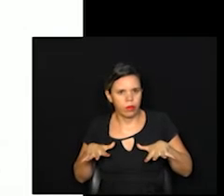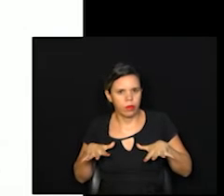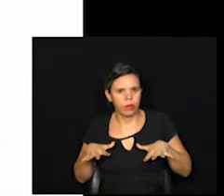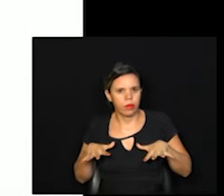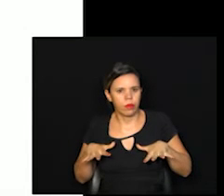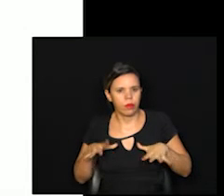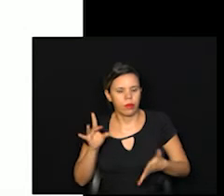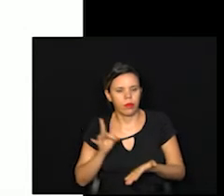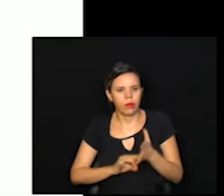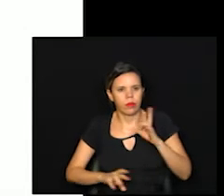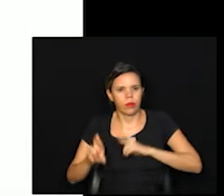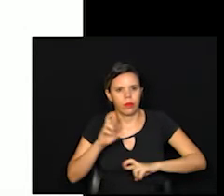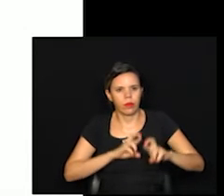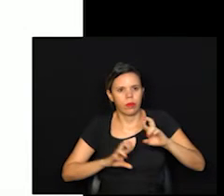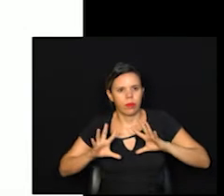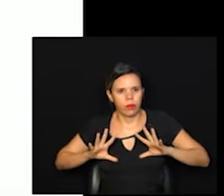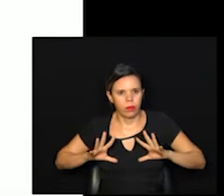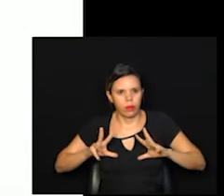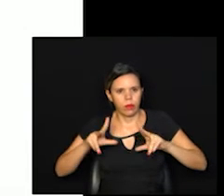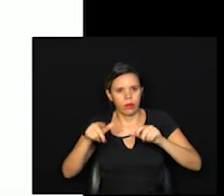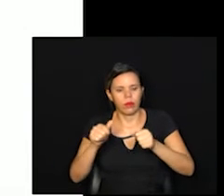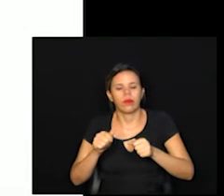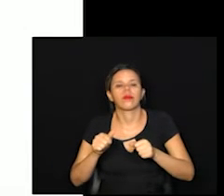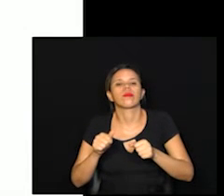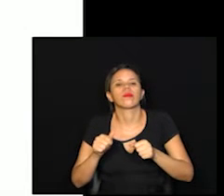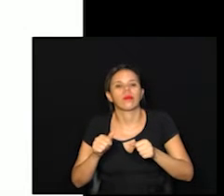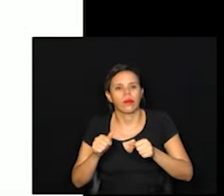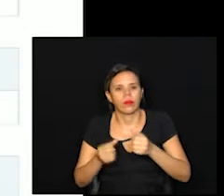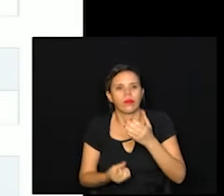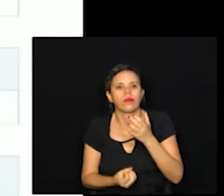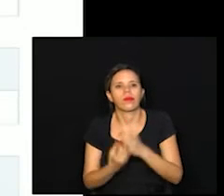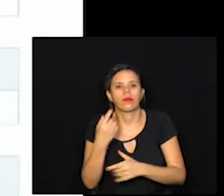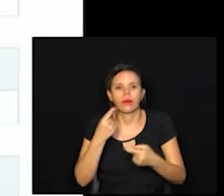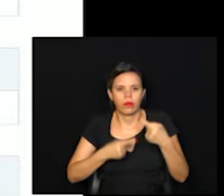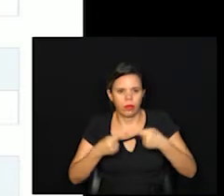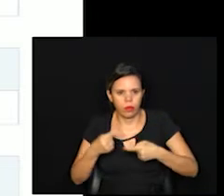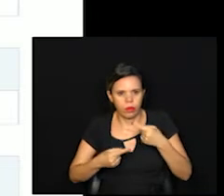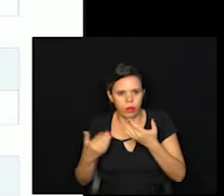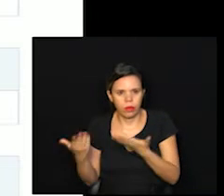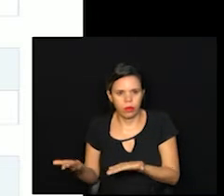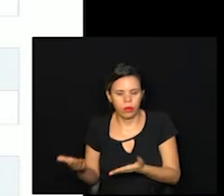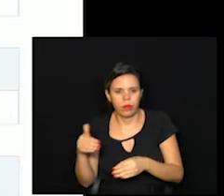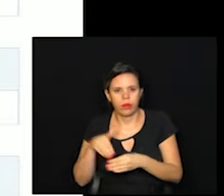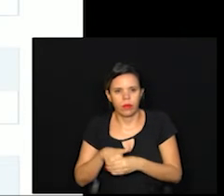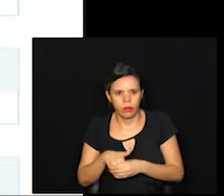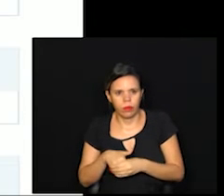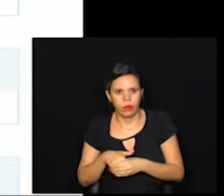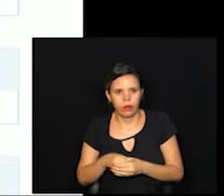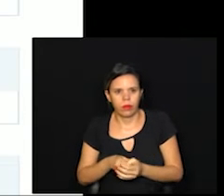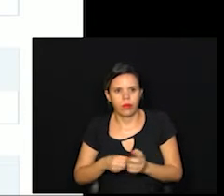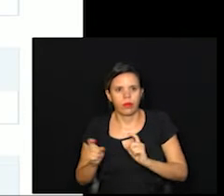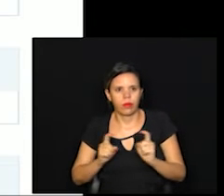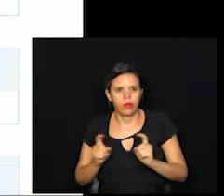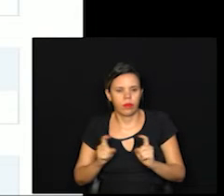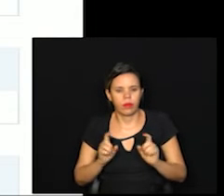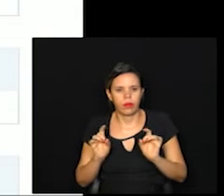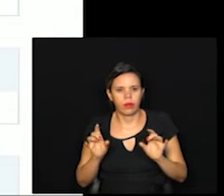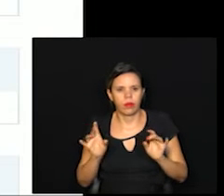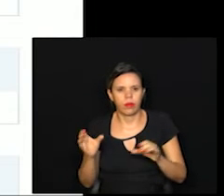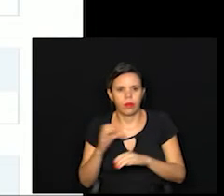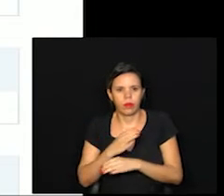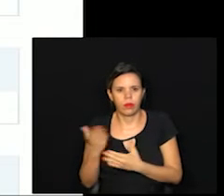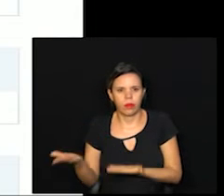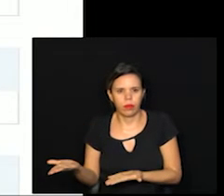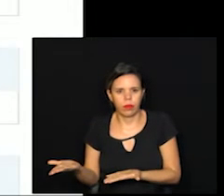você confere todas as atividades que serão discutidas e votadas na reunião